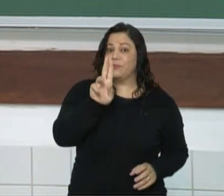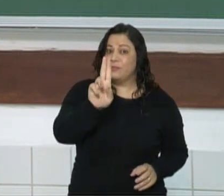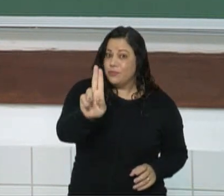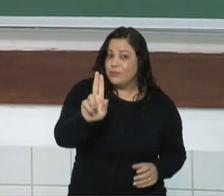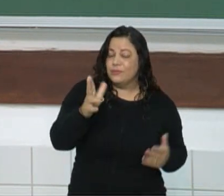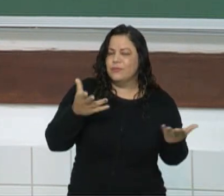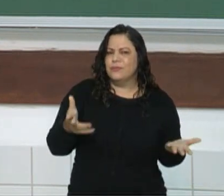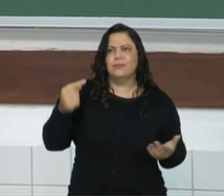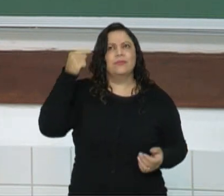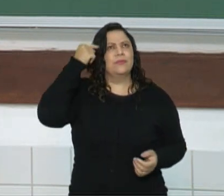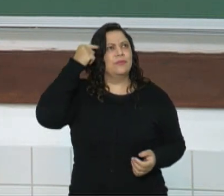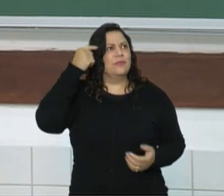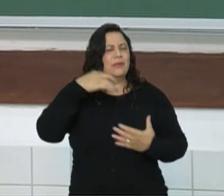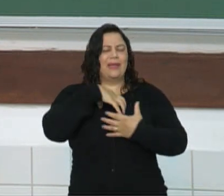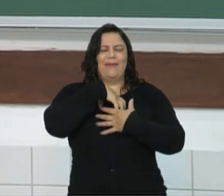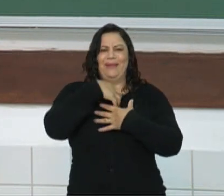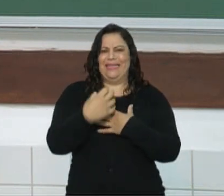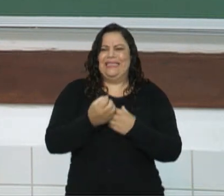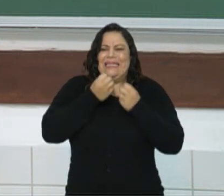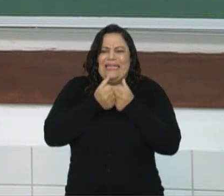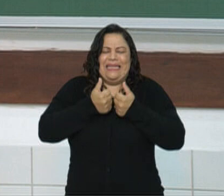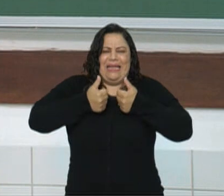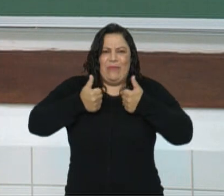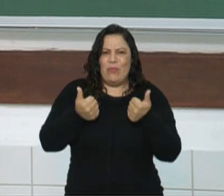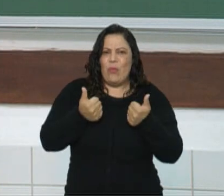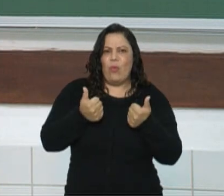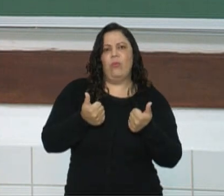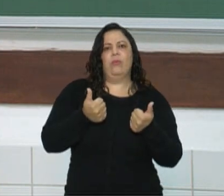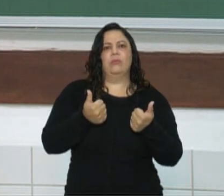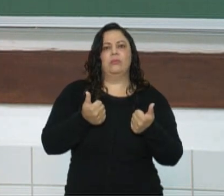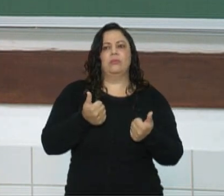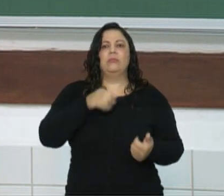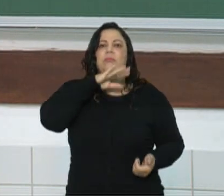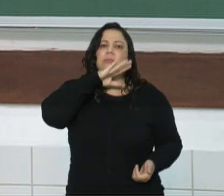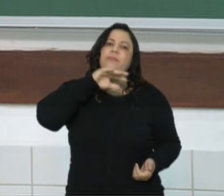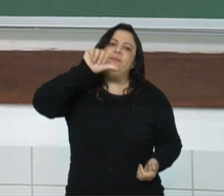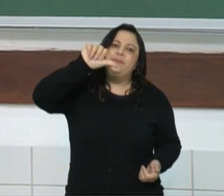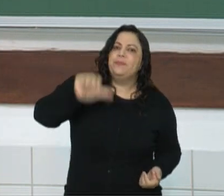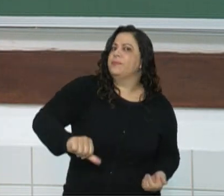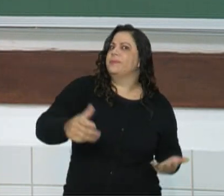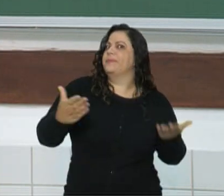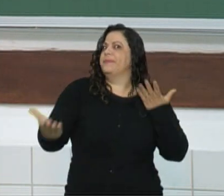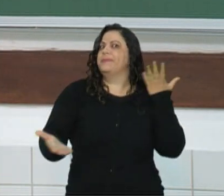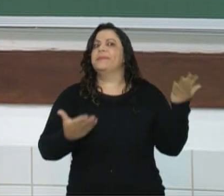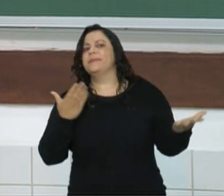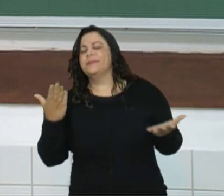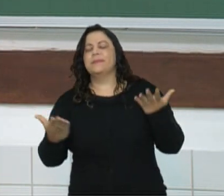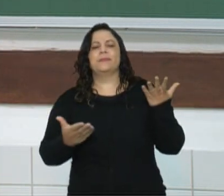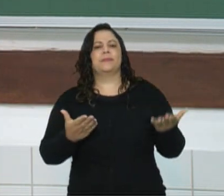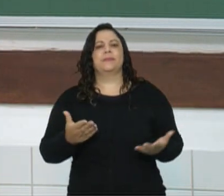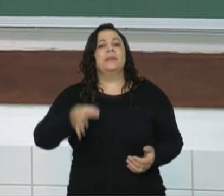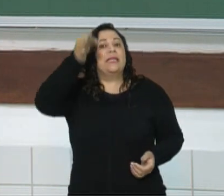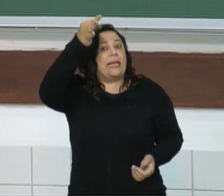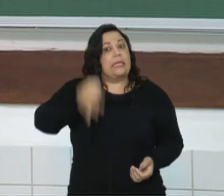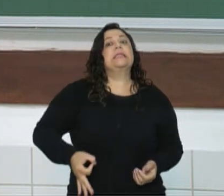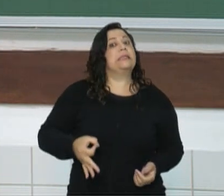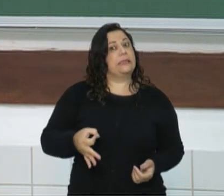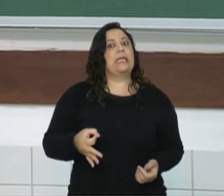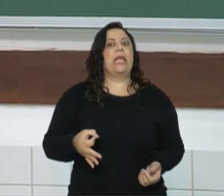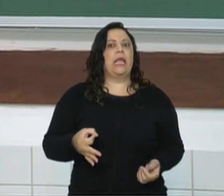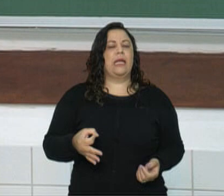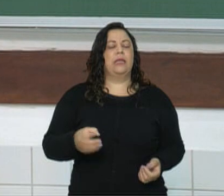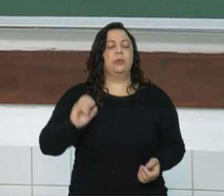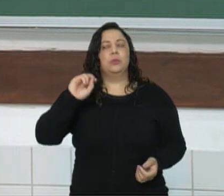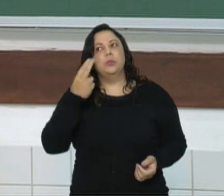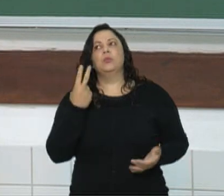ação ela é boa ou má, como essa ação ela é dita assertiva ou não. Então, nós